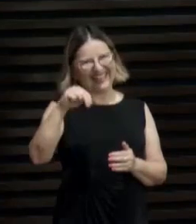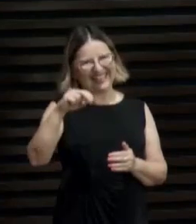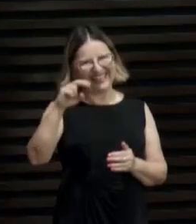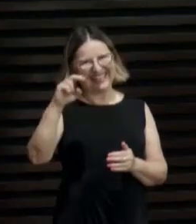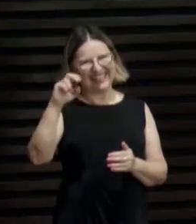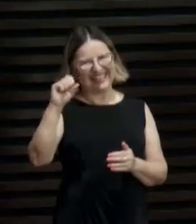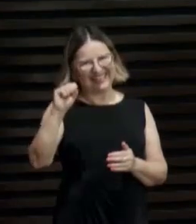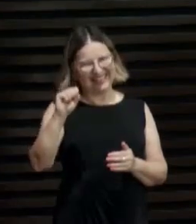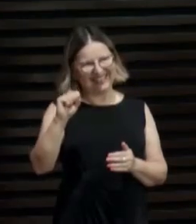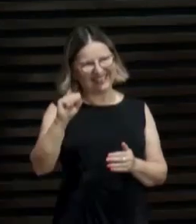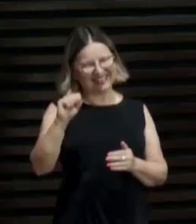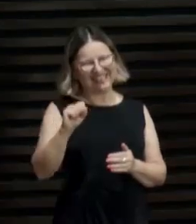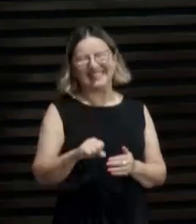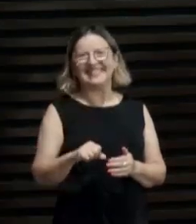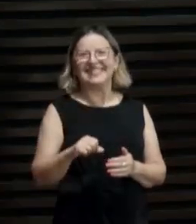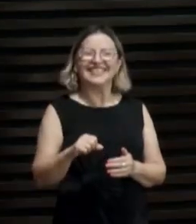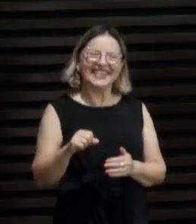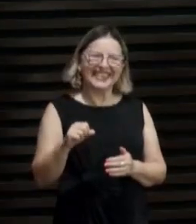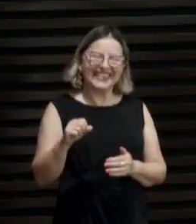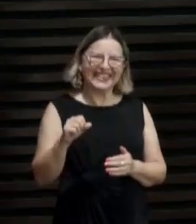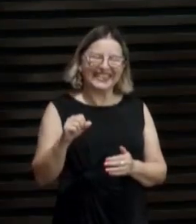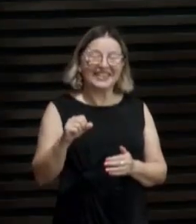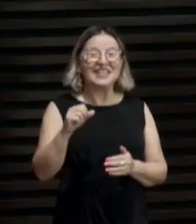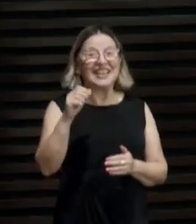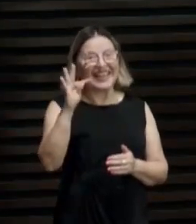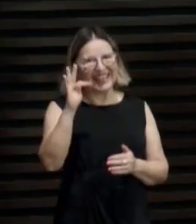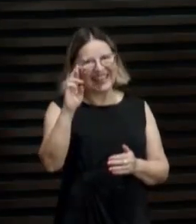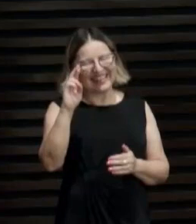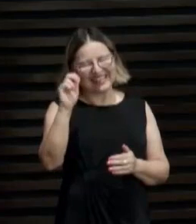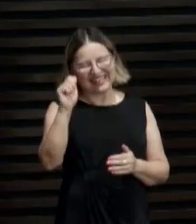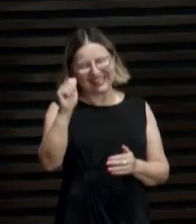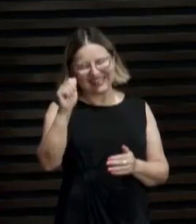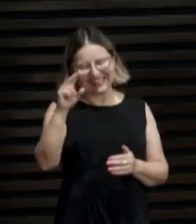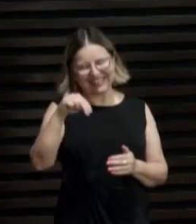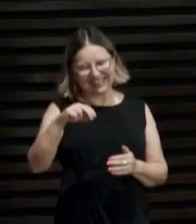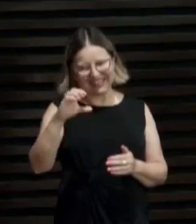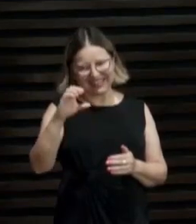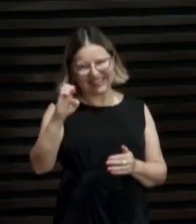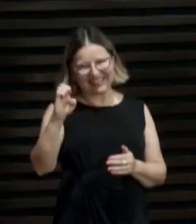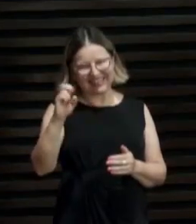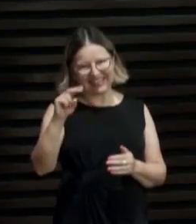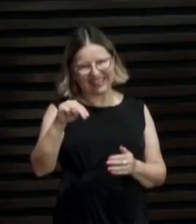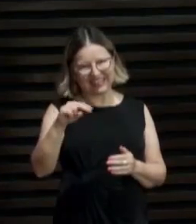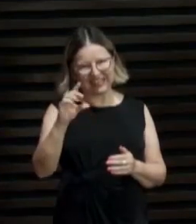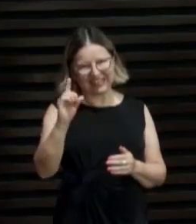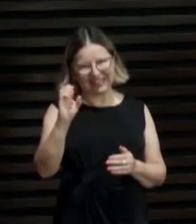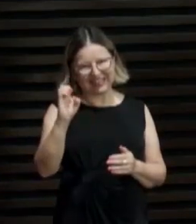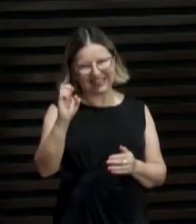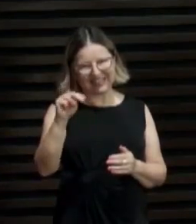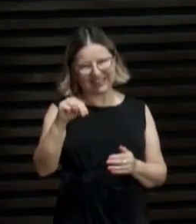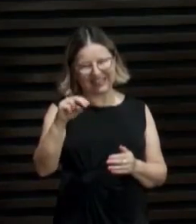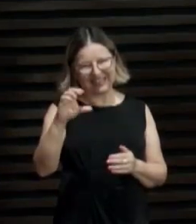duas palavrinhas, o que significam? A transcendência é o aspecto da natureza e o poder de